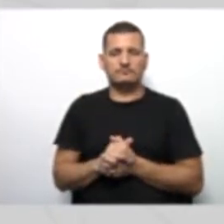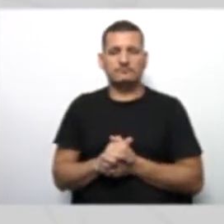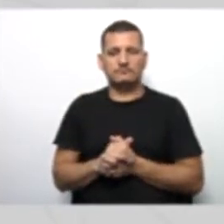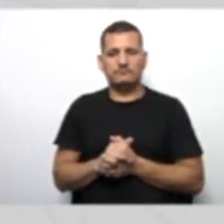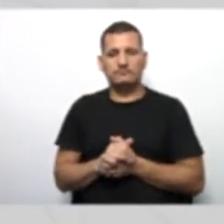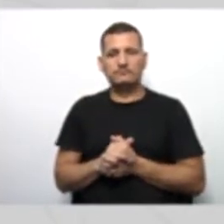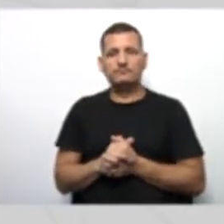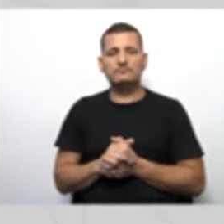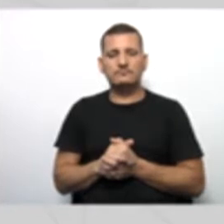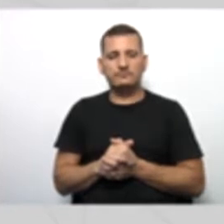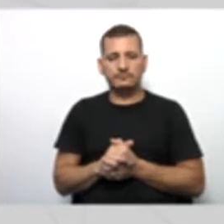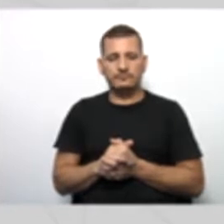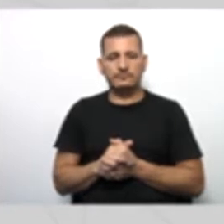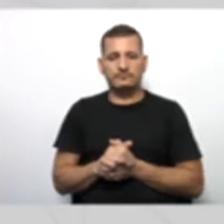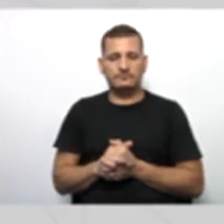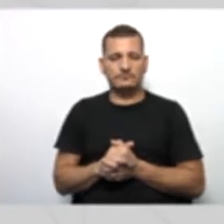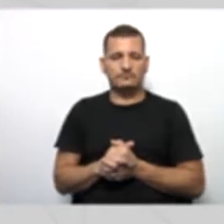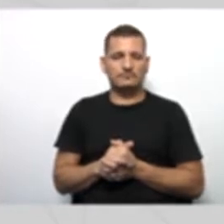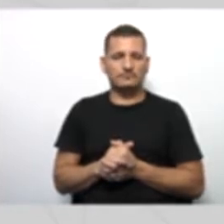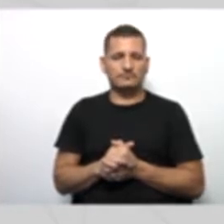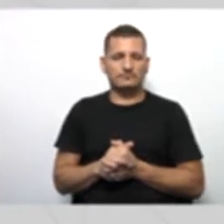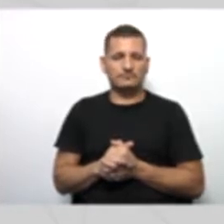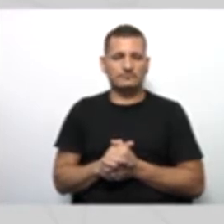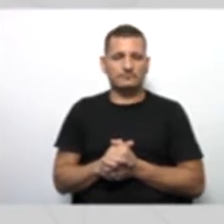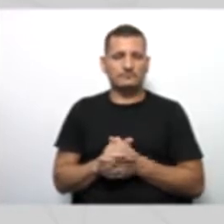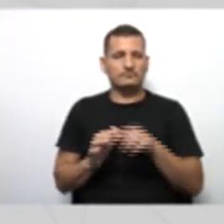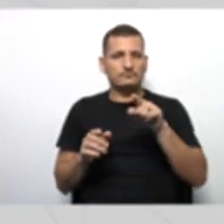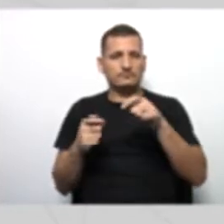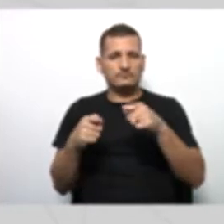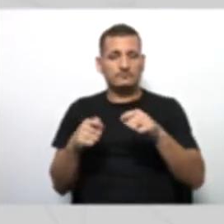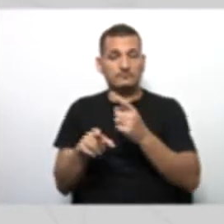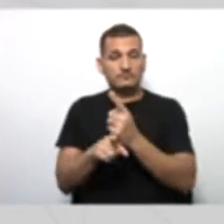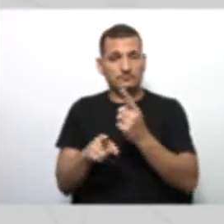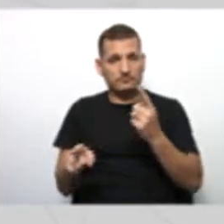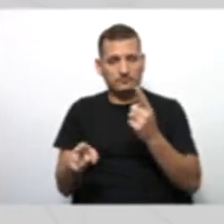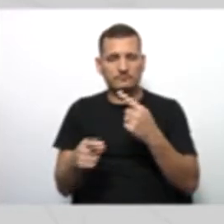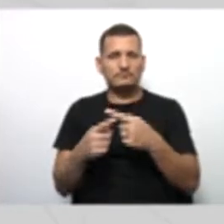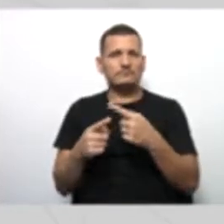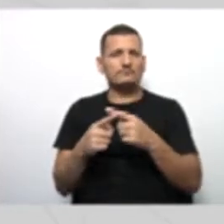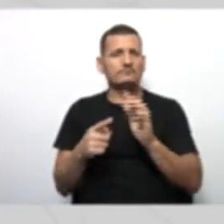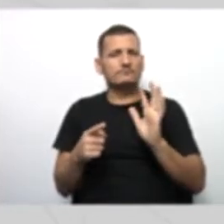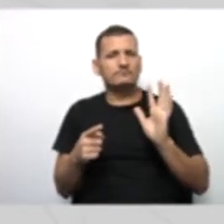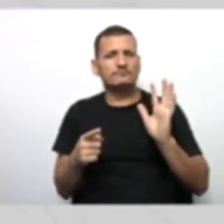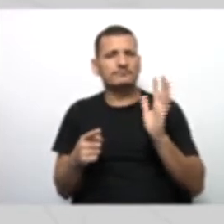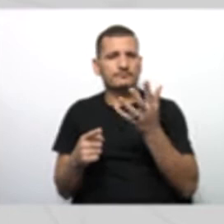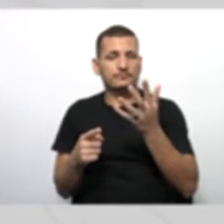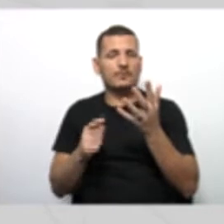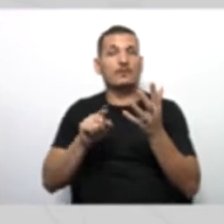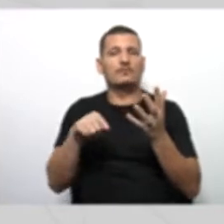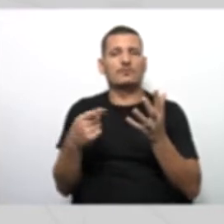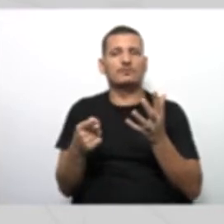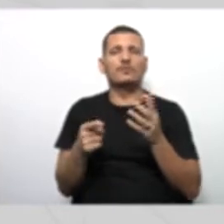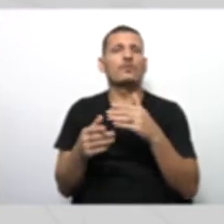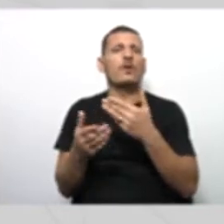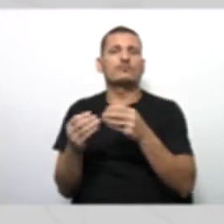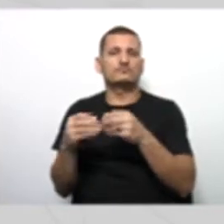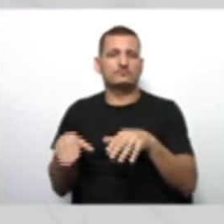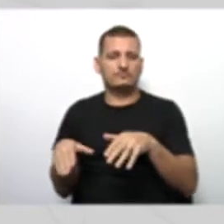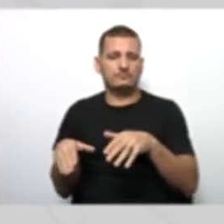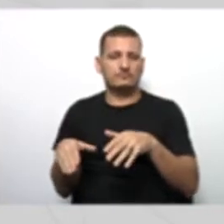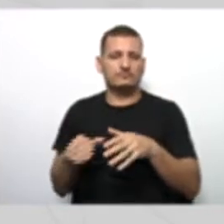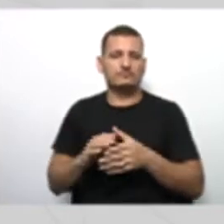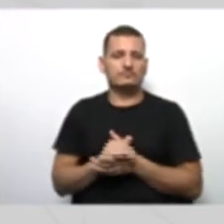ocorra, tá? Então, você tem que identificar a causa, o porquê que aconteceu e o efeito, tá?